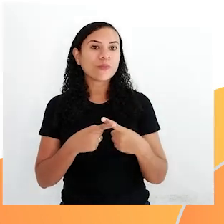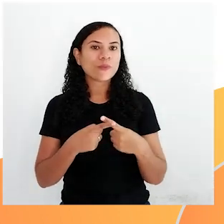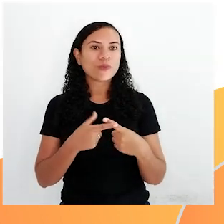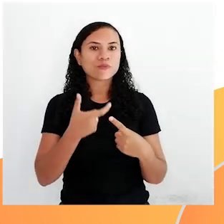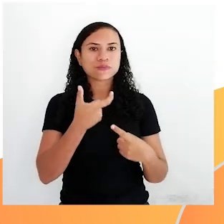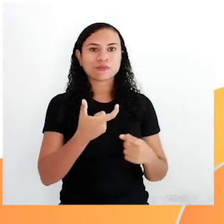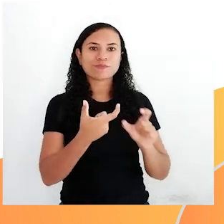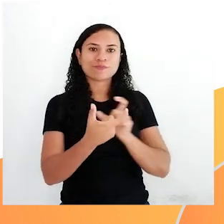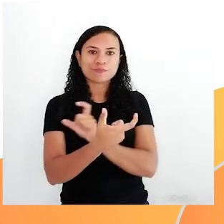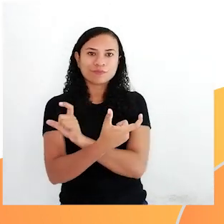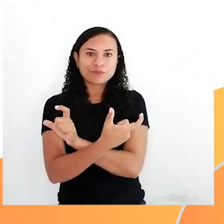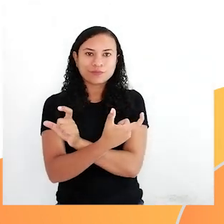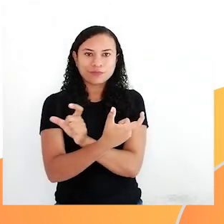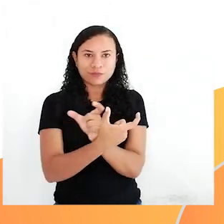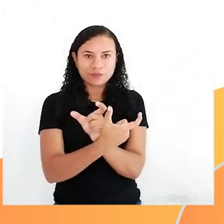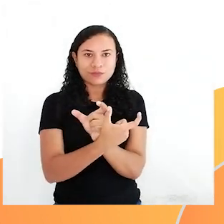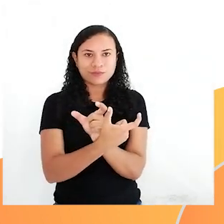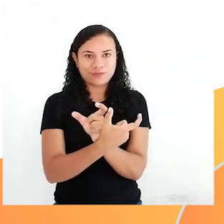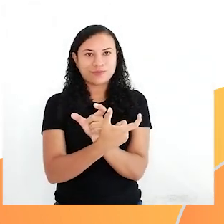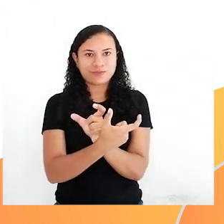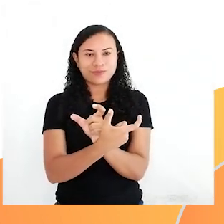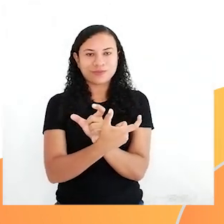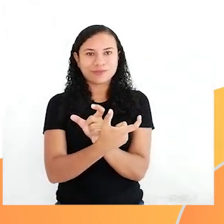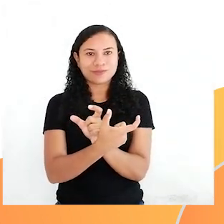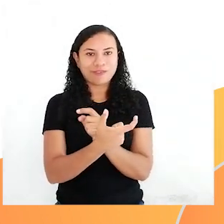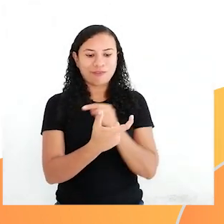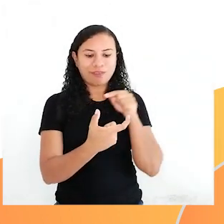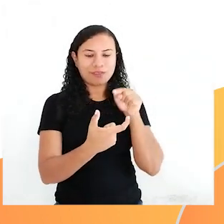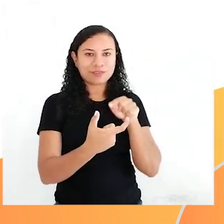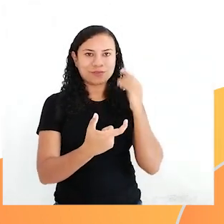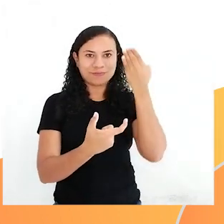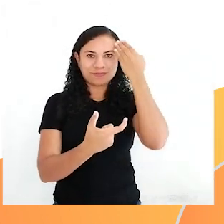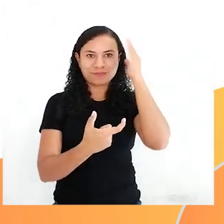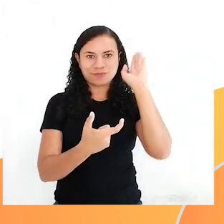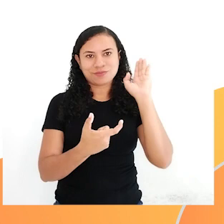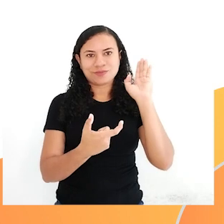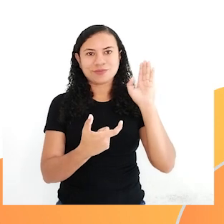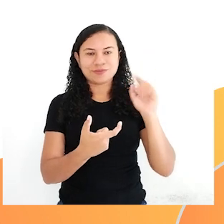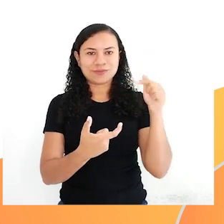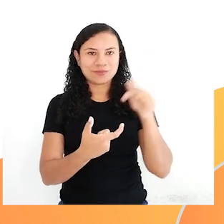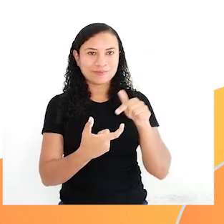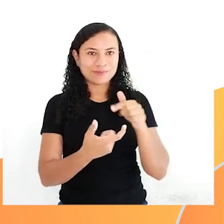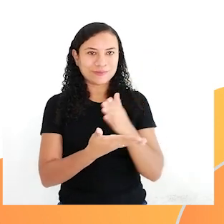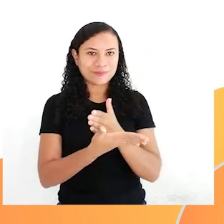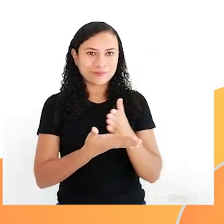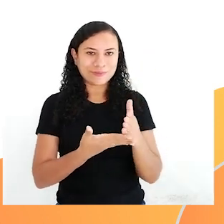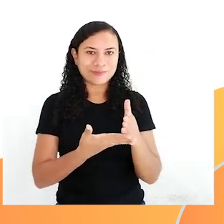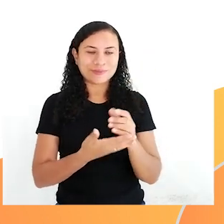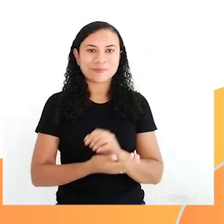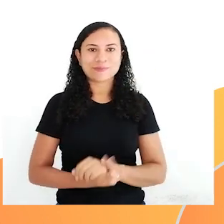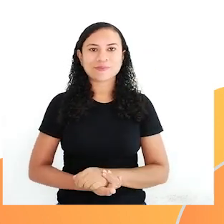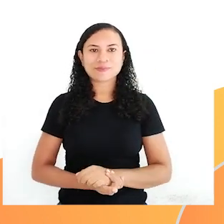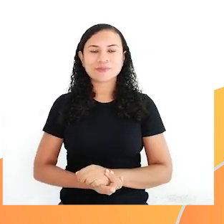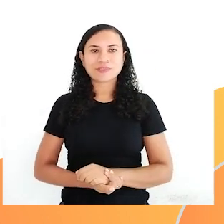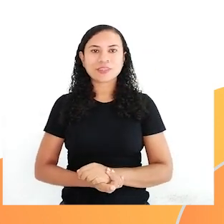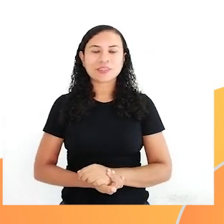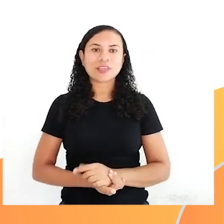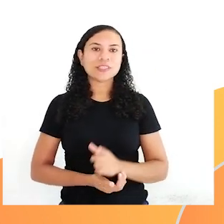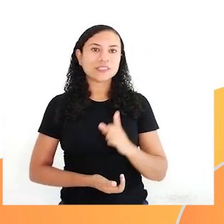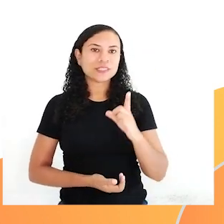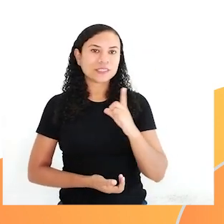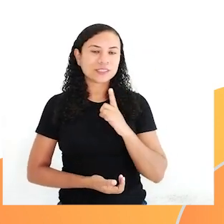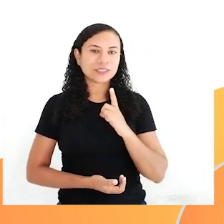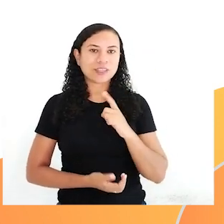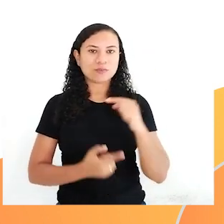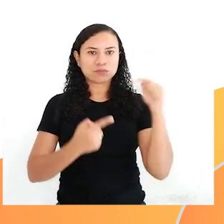um prefixo ao radical de suas respectivas palavras primitivas, feliz, braço